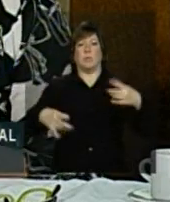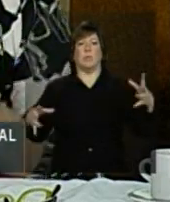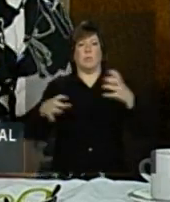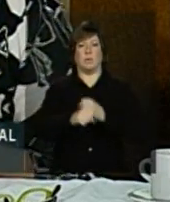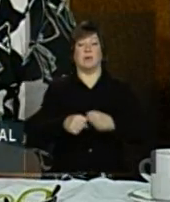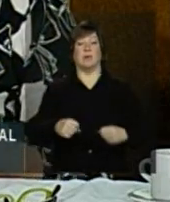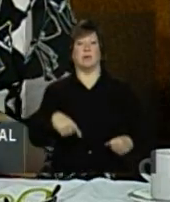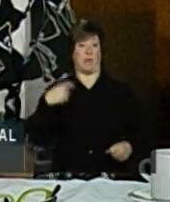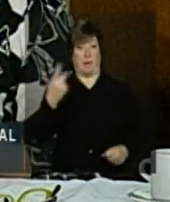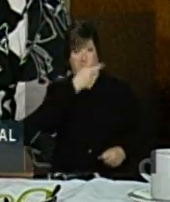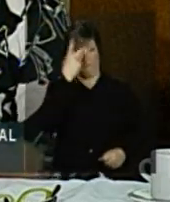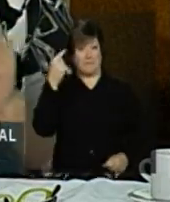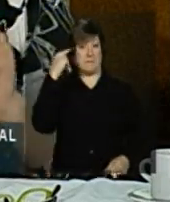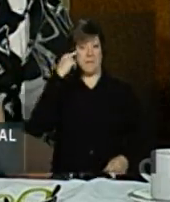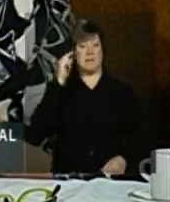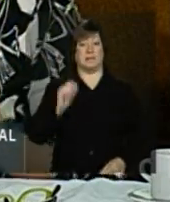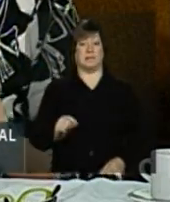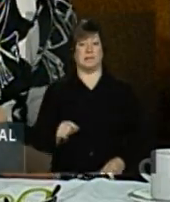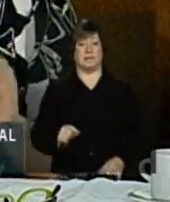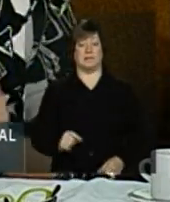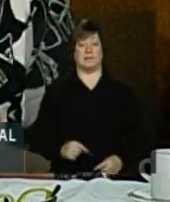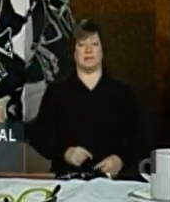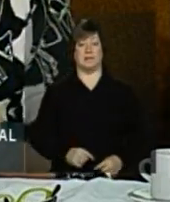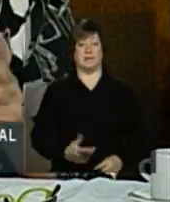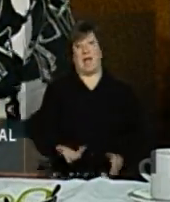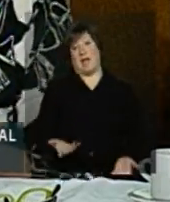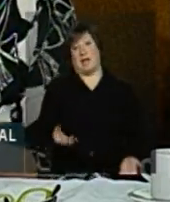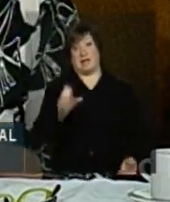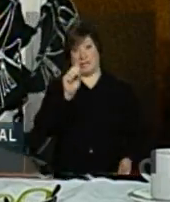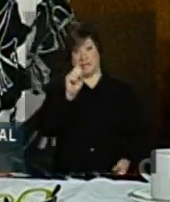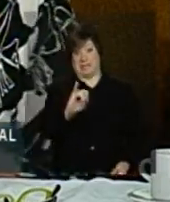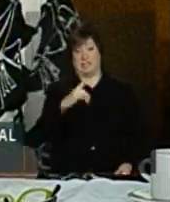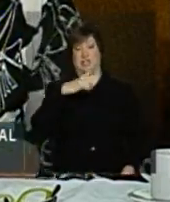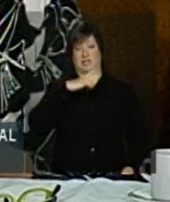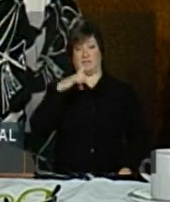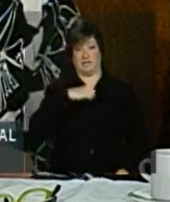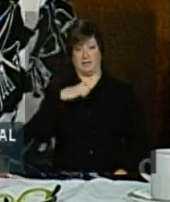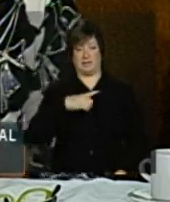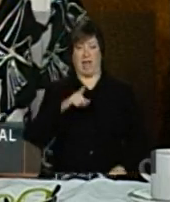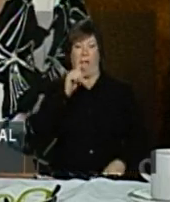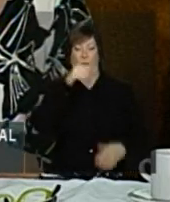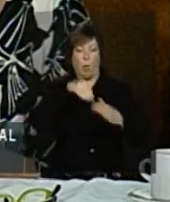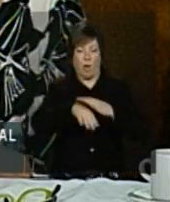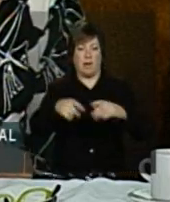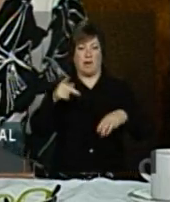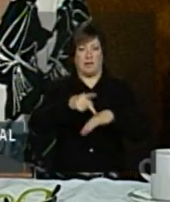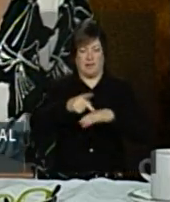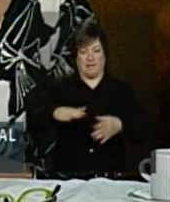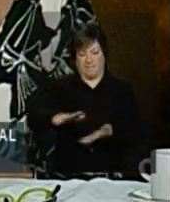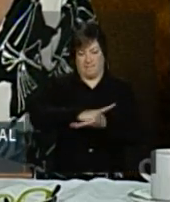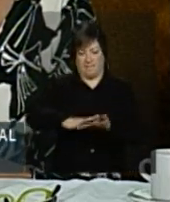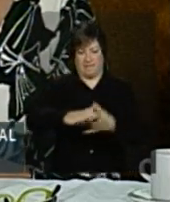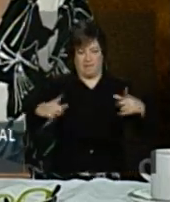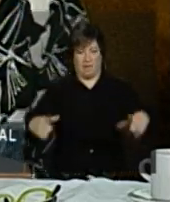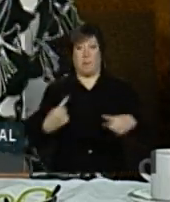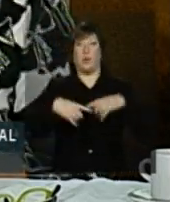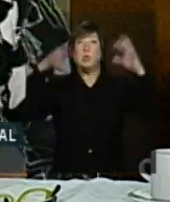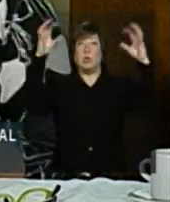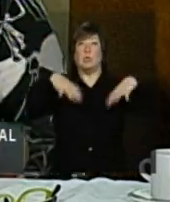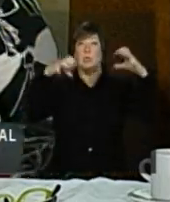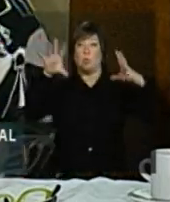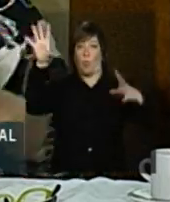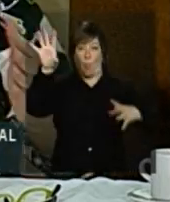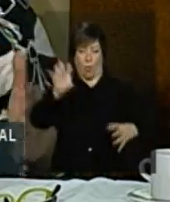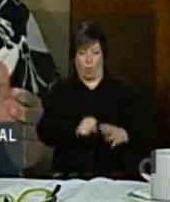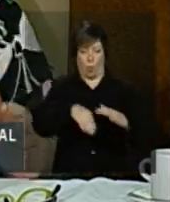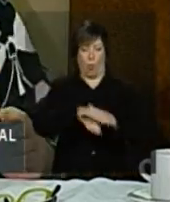então Eh o se tiver a cisterna além de conviver com o semiário durante um período porque captou água da chuva